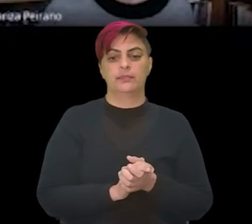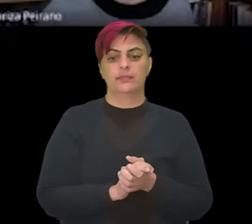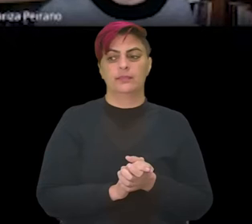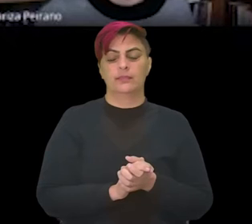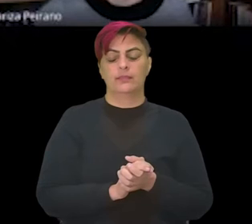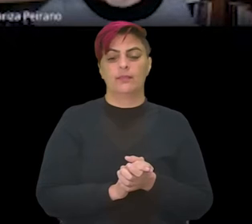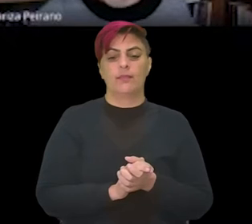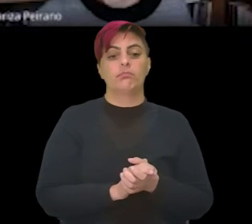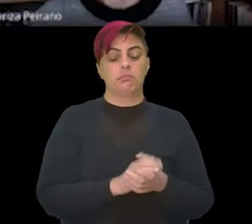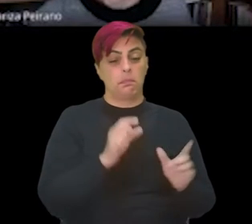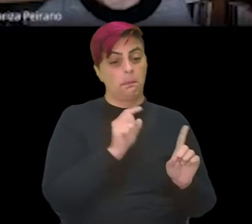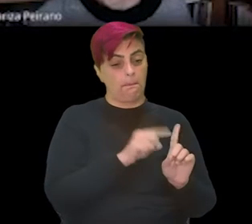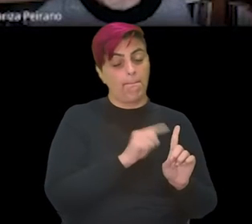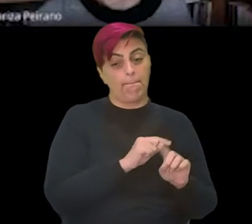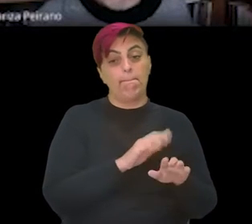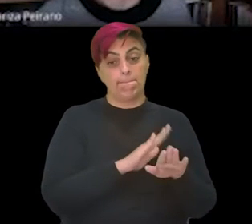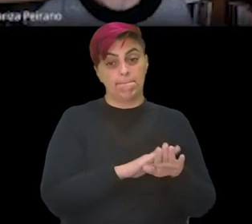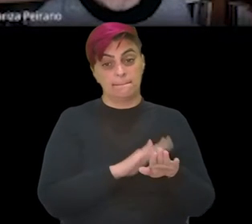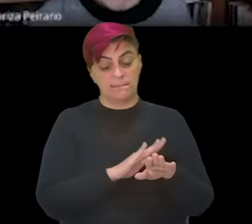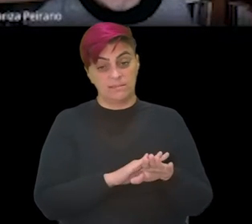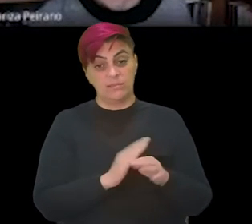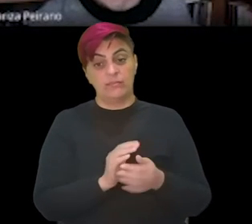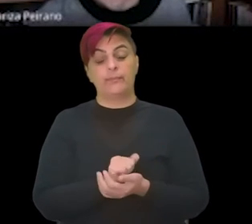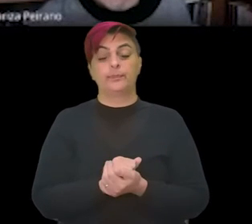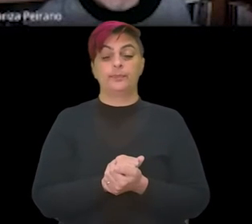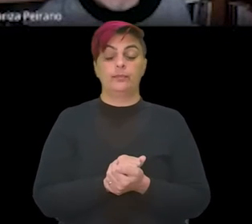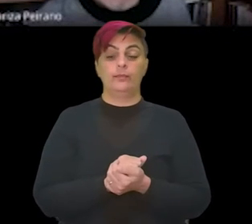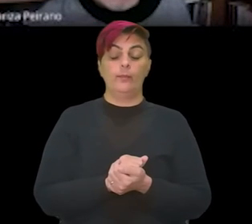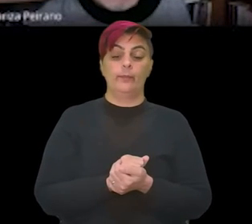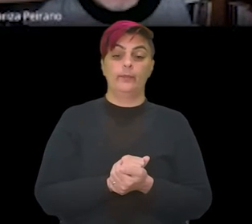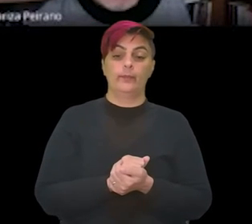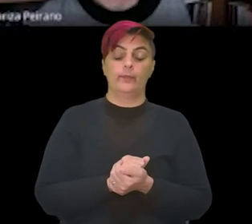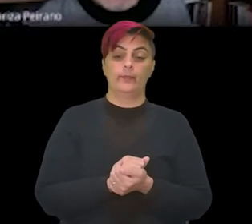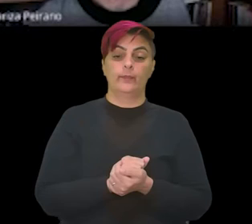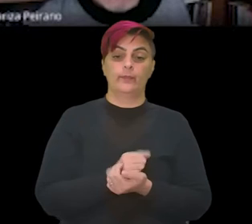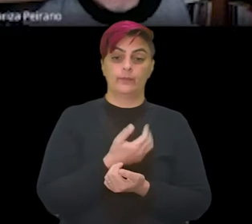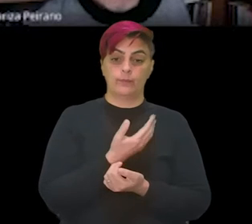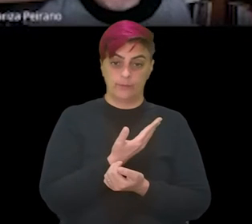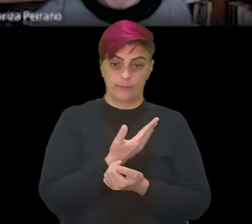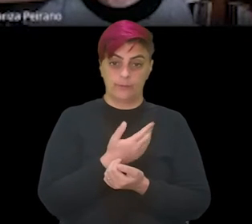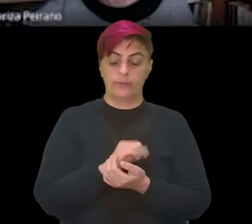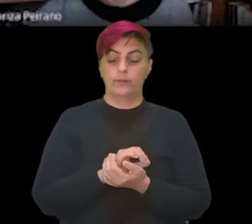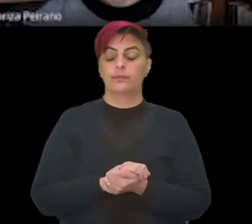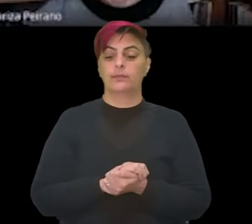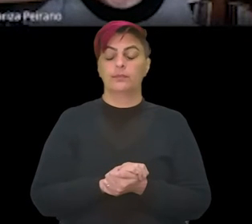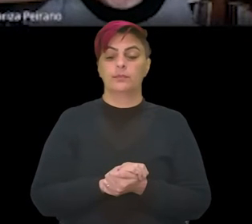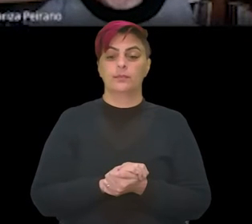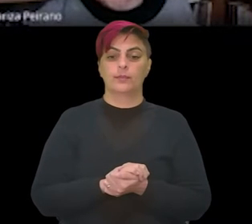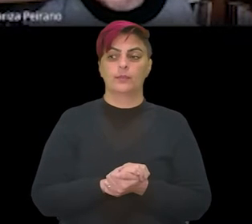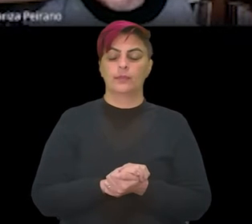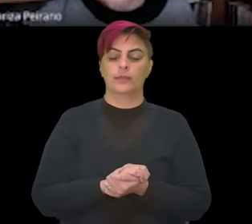o que ele faz quando apresenta o circuito do Kula, por exemplo, como vocês veem no slide.